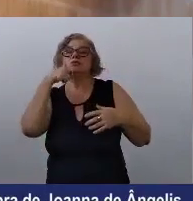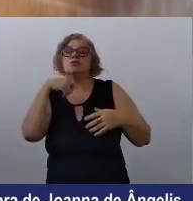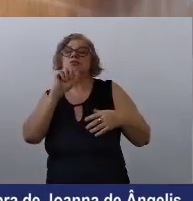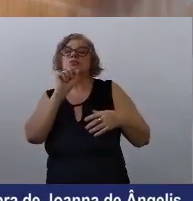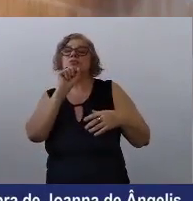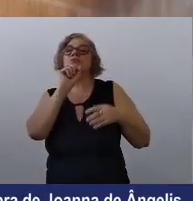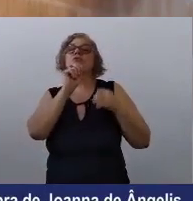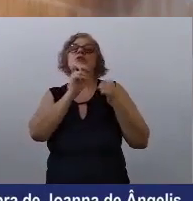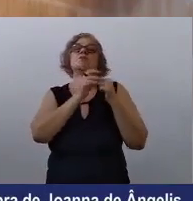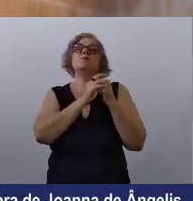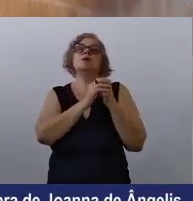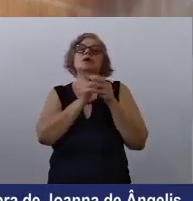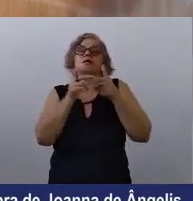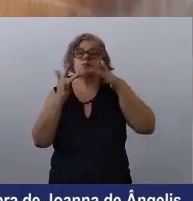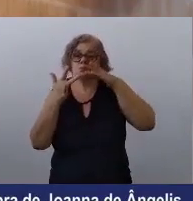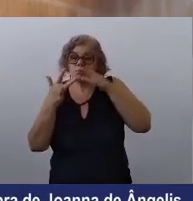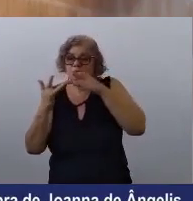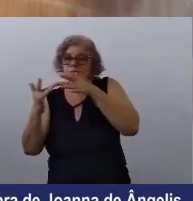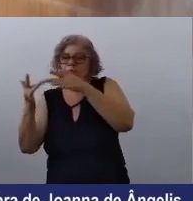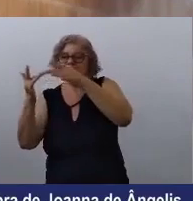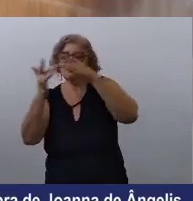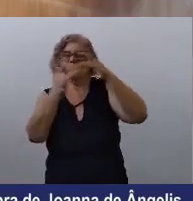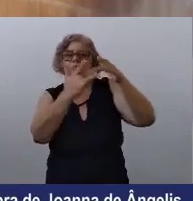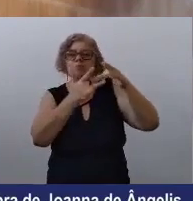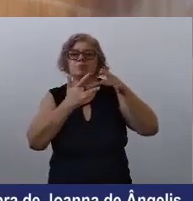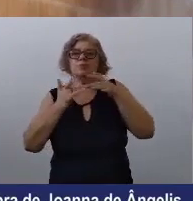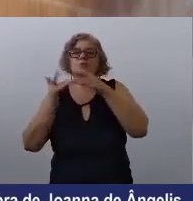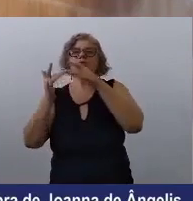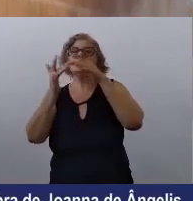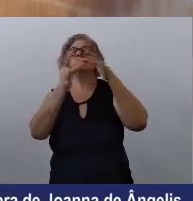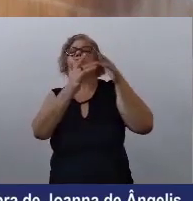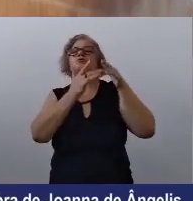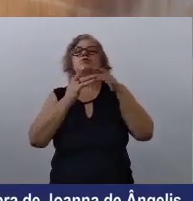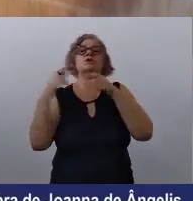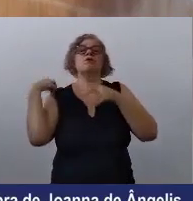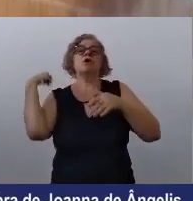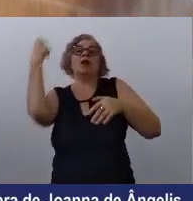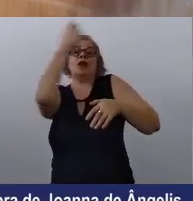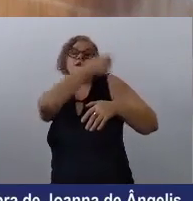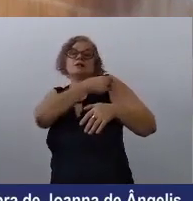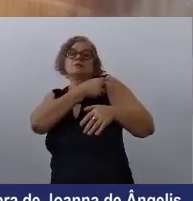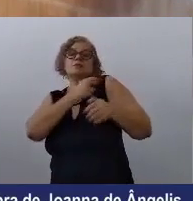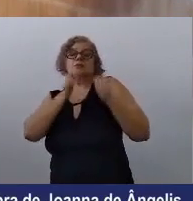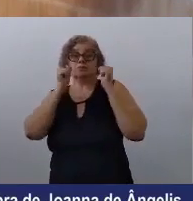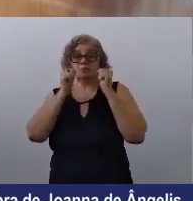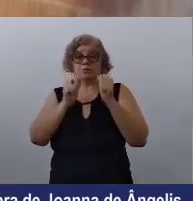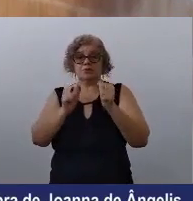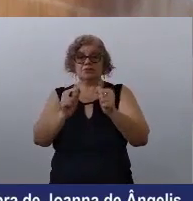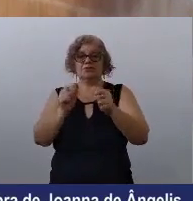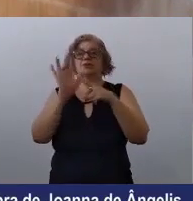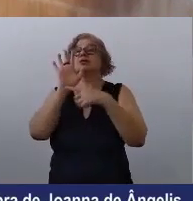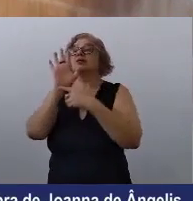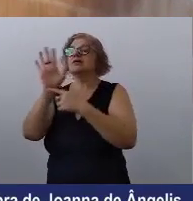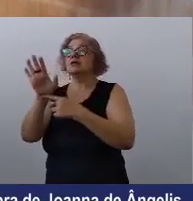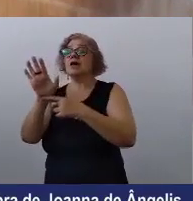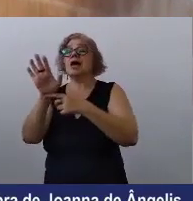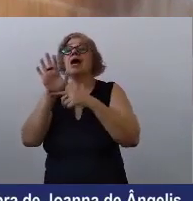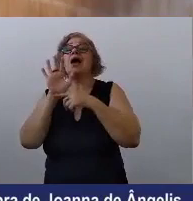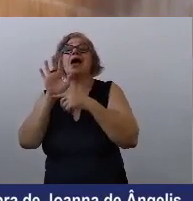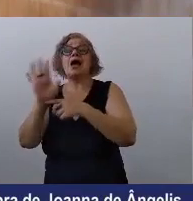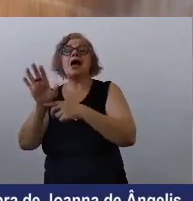mãe. E esteve muito vinculada o tempo todo às orientações de Maria para poder amparar aquelas